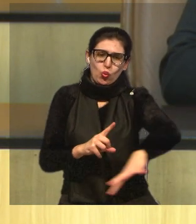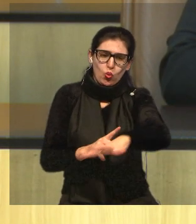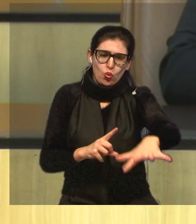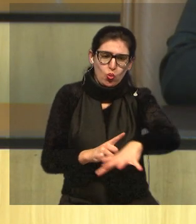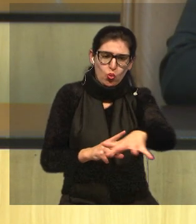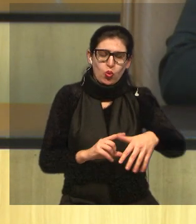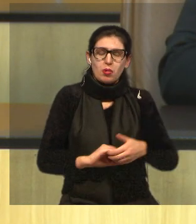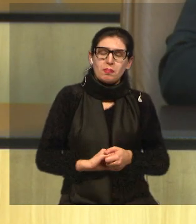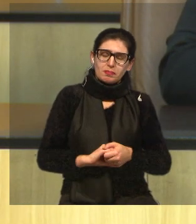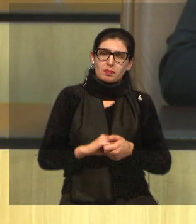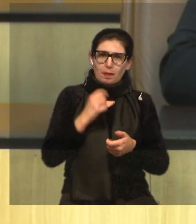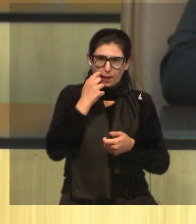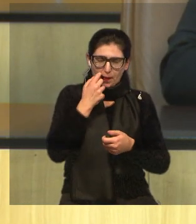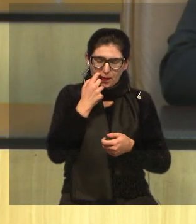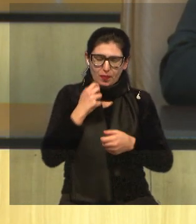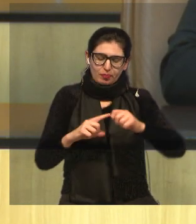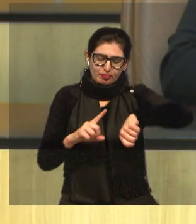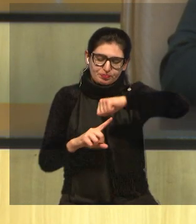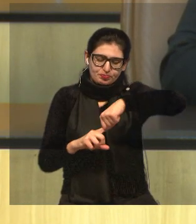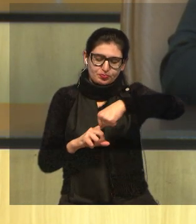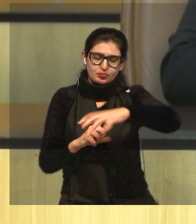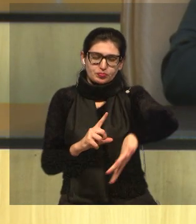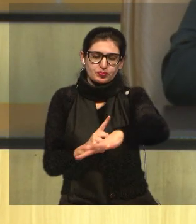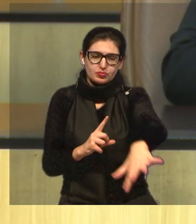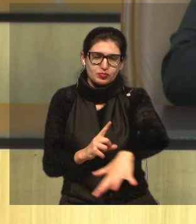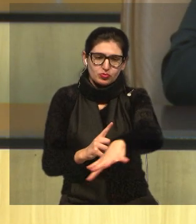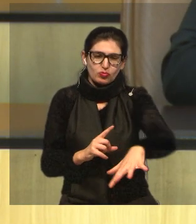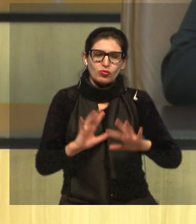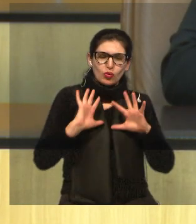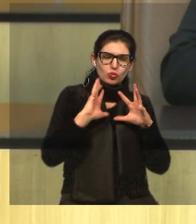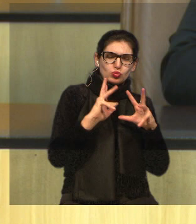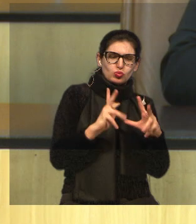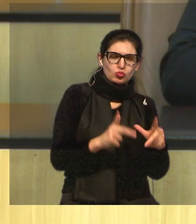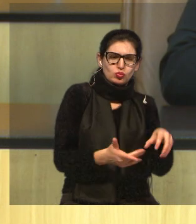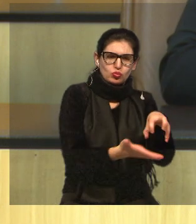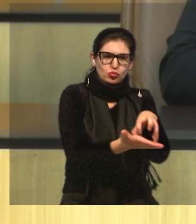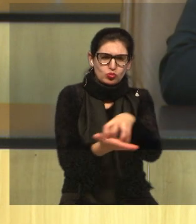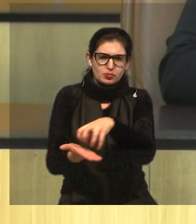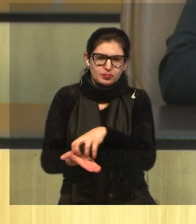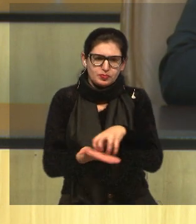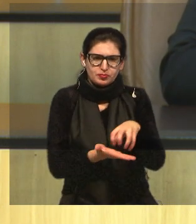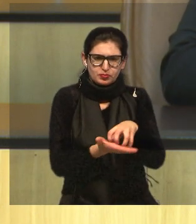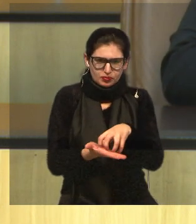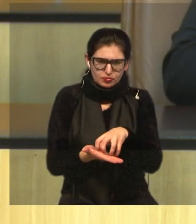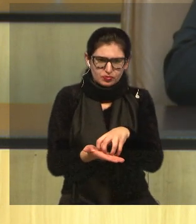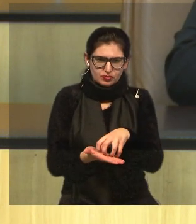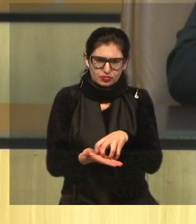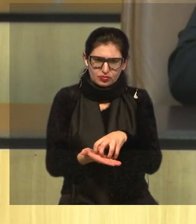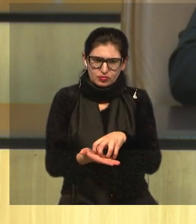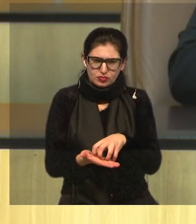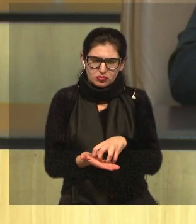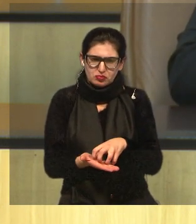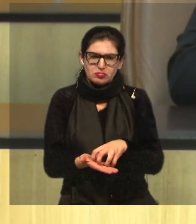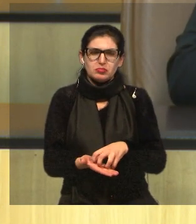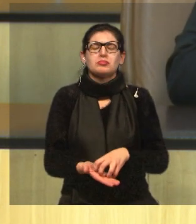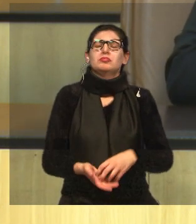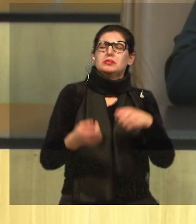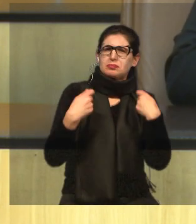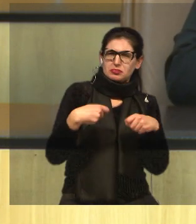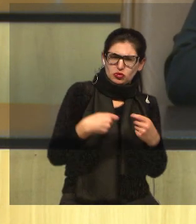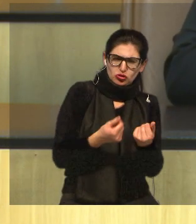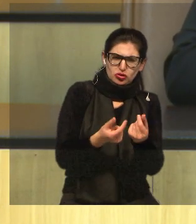a sociedade entendendo todas as instituições, com fins ou sem fins